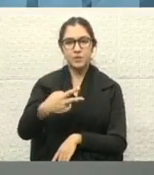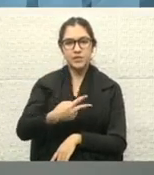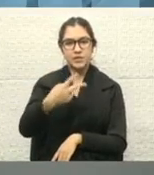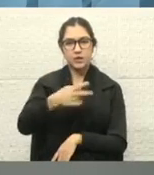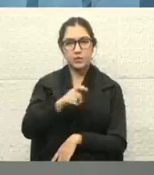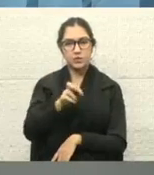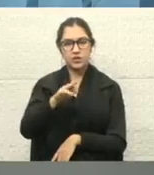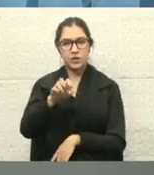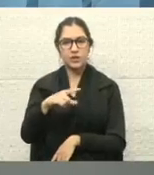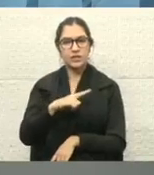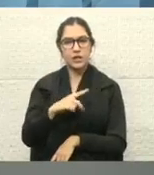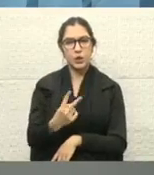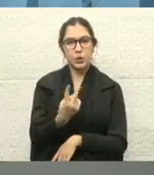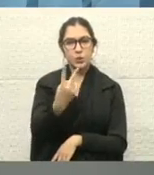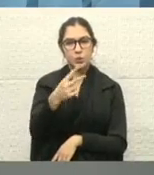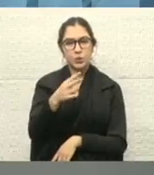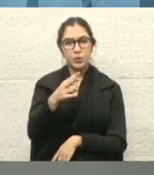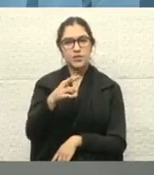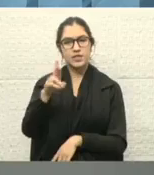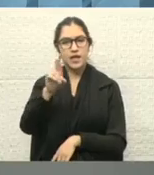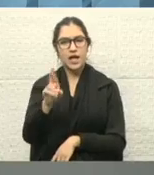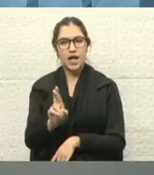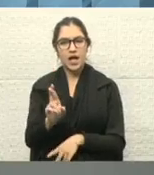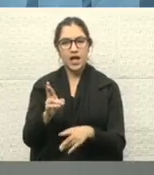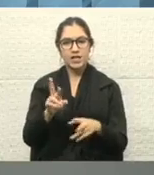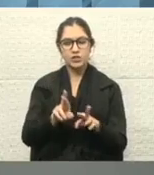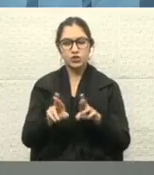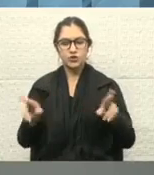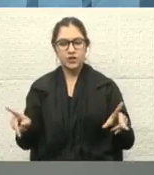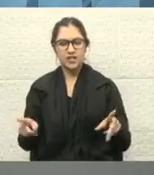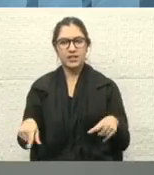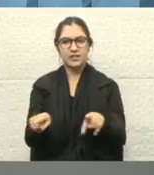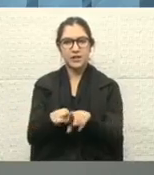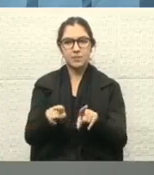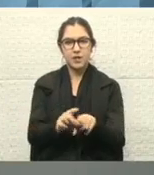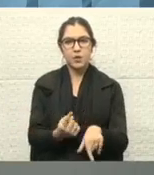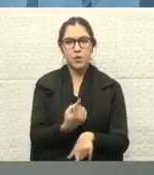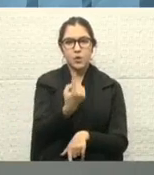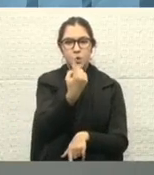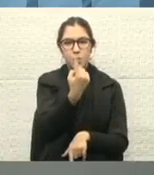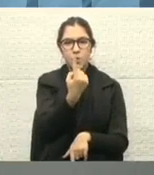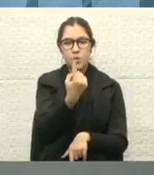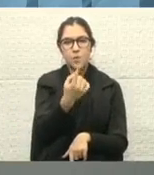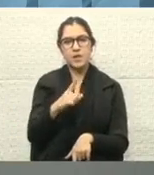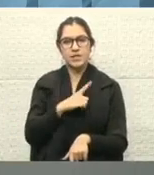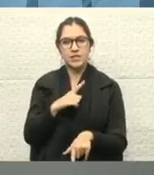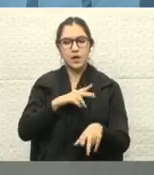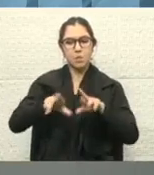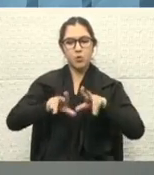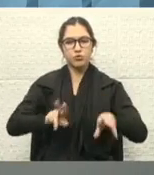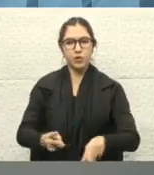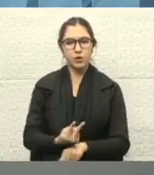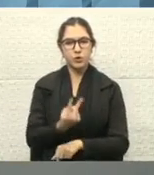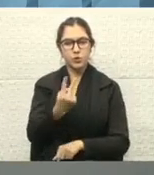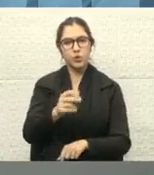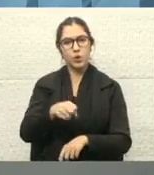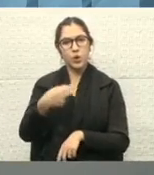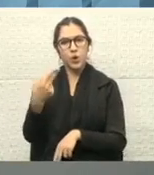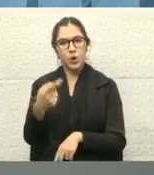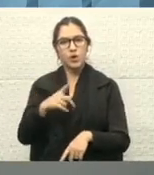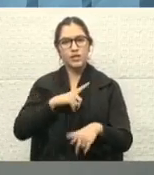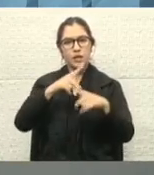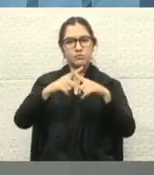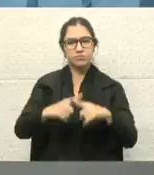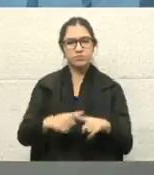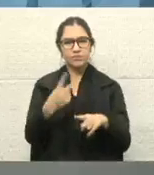grau, duas raízes reais e diferentes, uma raiz com multiplicidade 2, ou duas